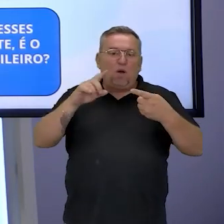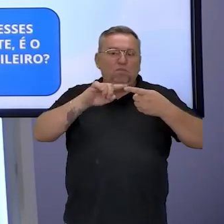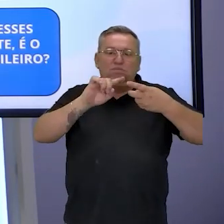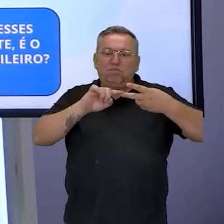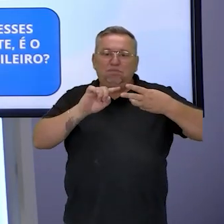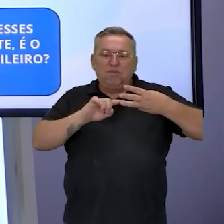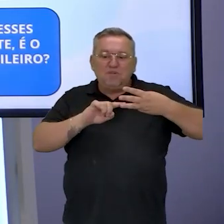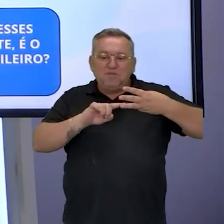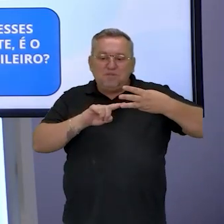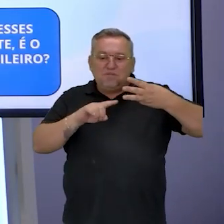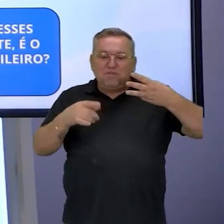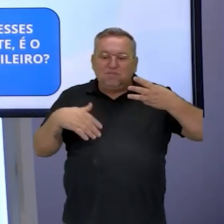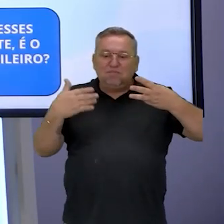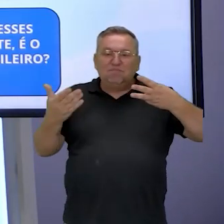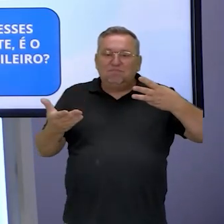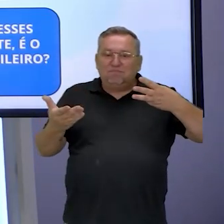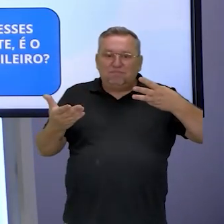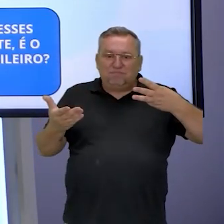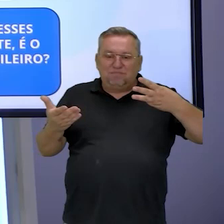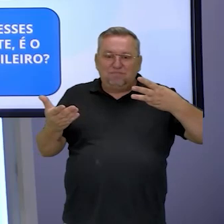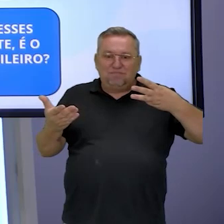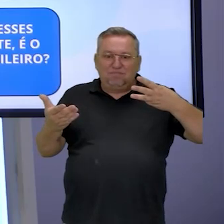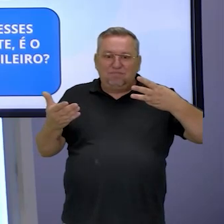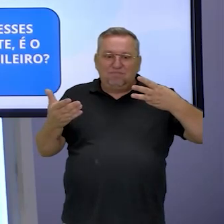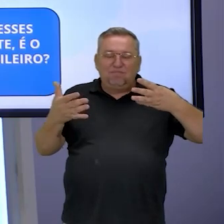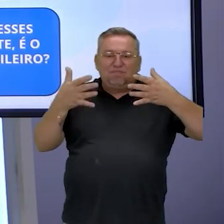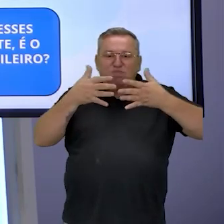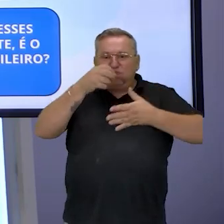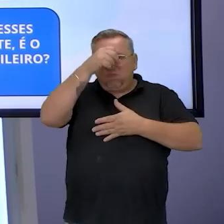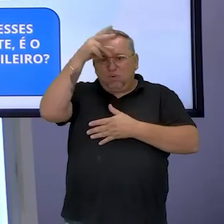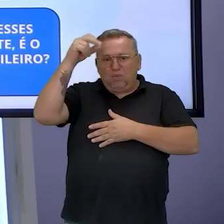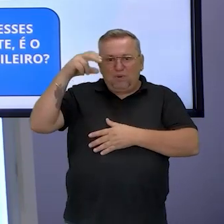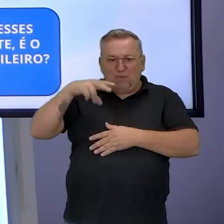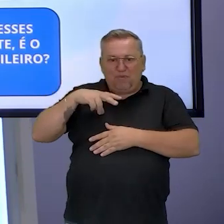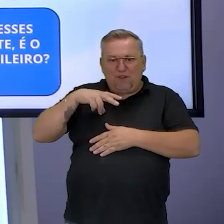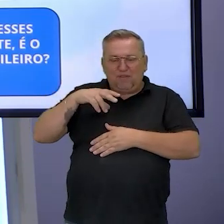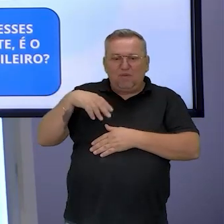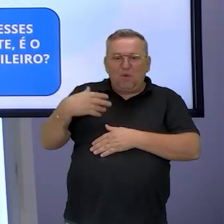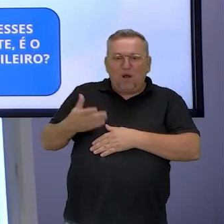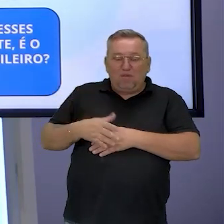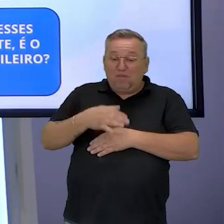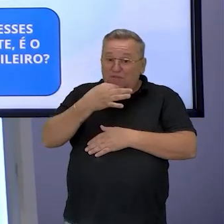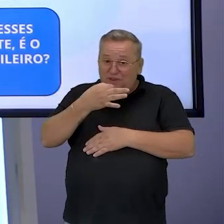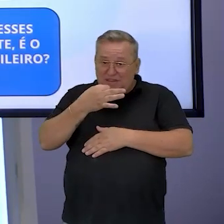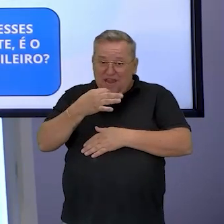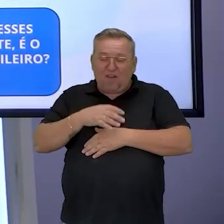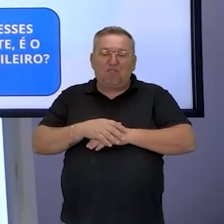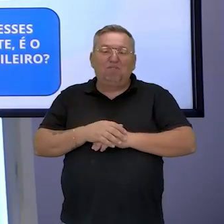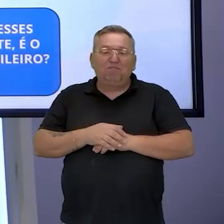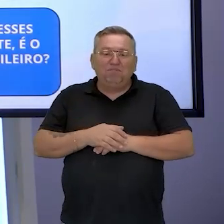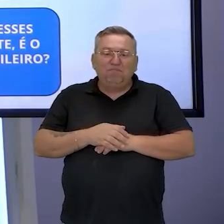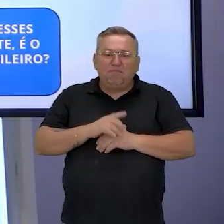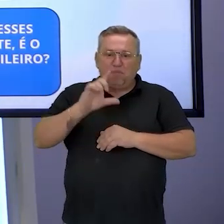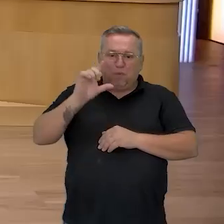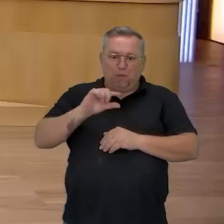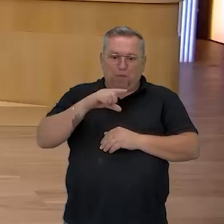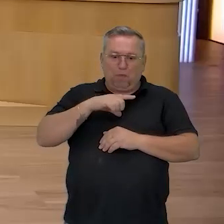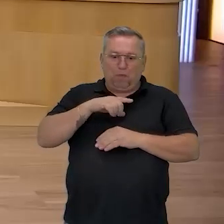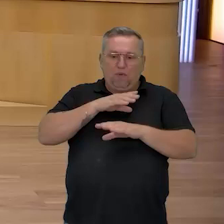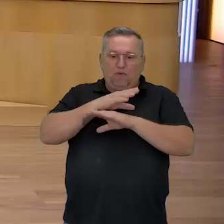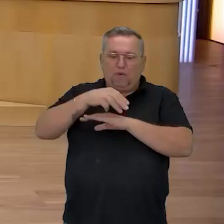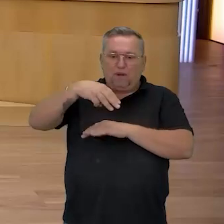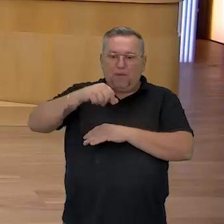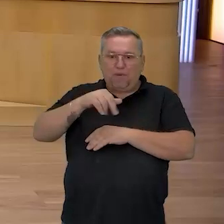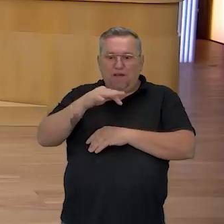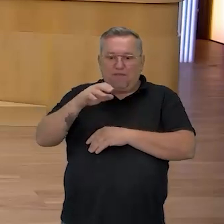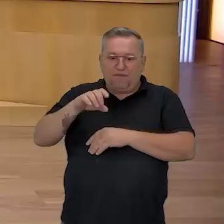a sensualidade ou a confusão entre aquilo que é público e o privado. O que menos marca o brasileiro, eu vou lá para a Mafê, que eu estou